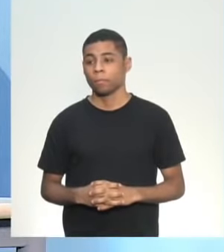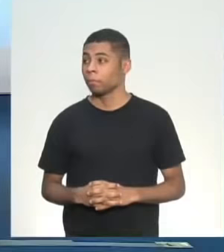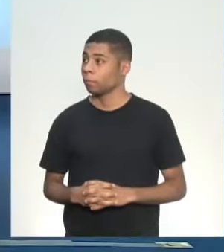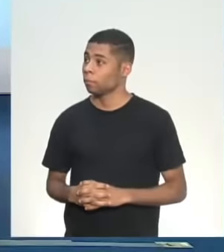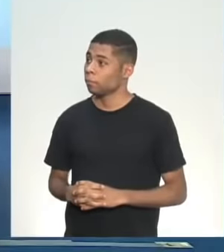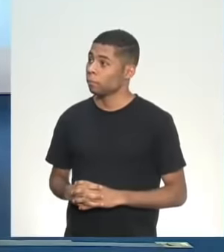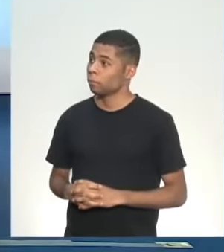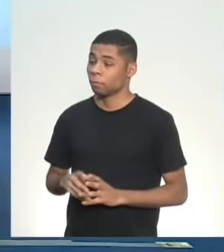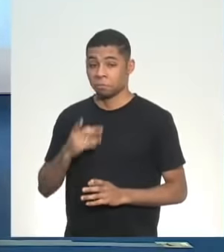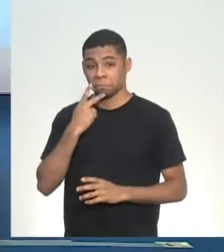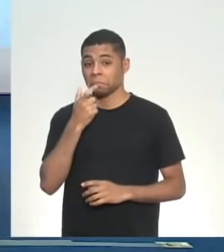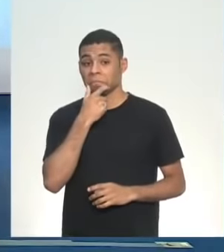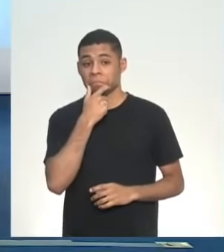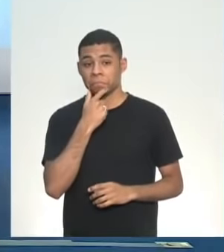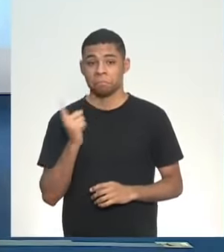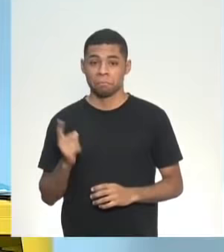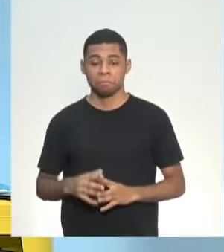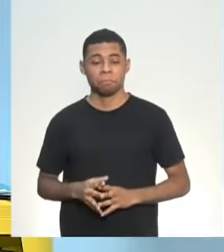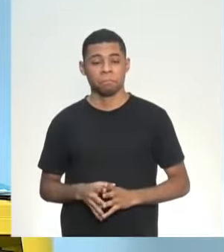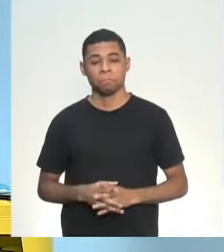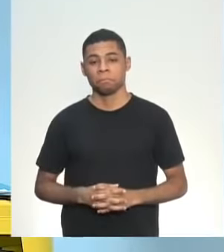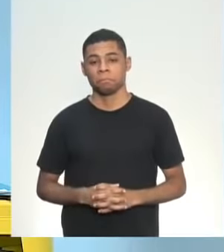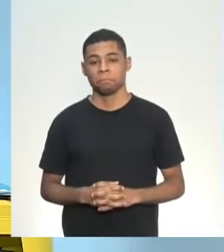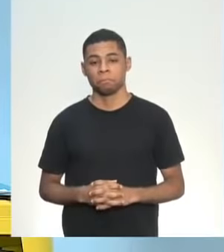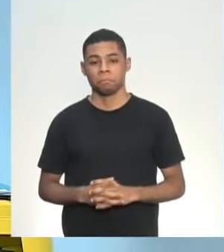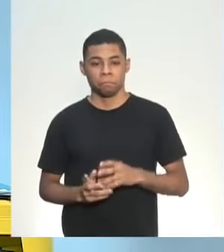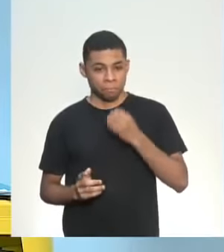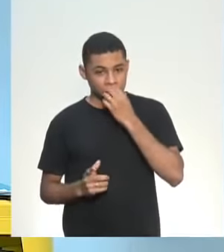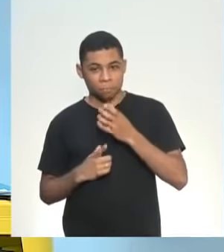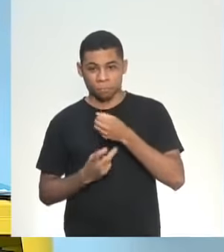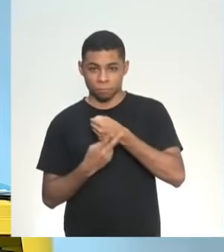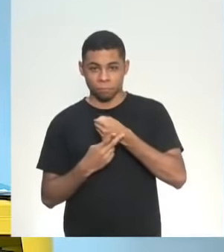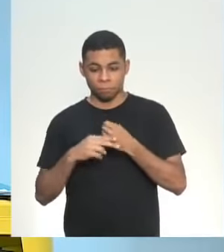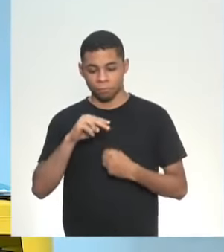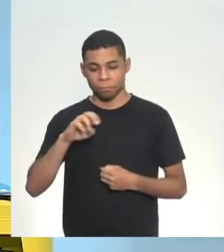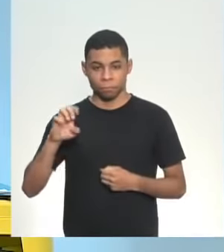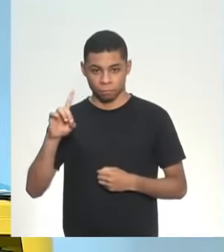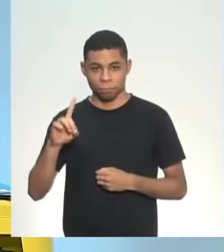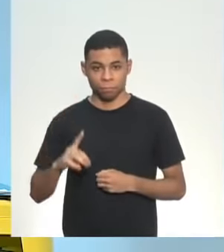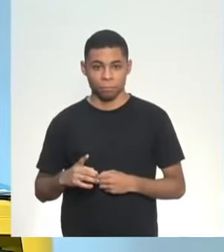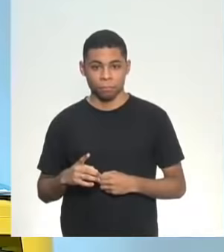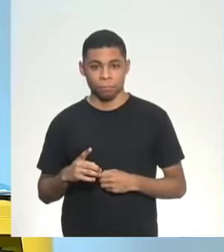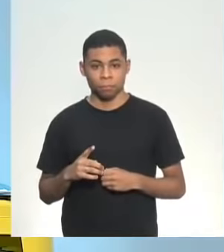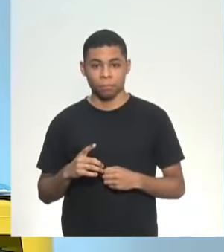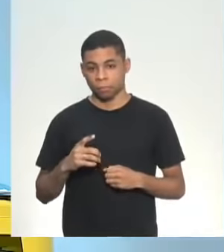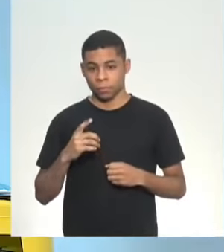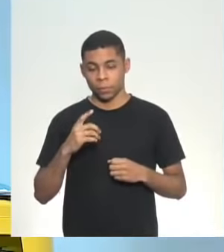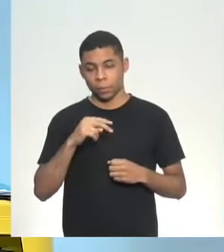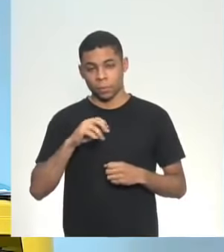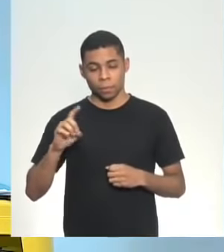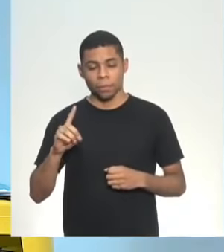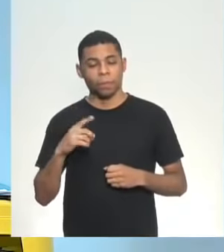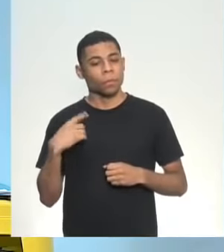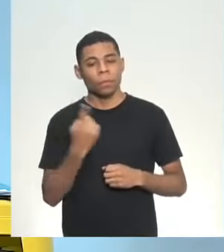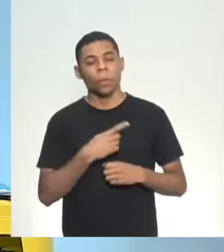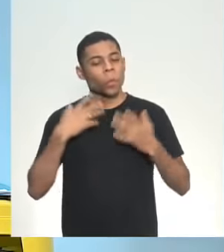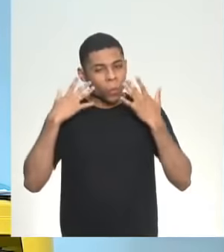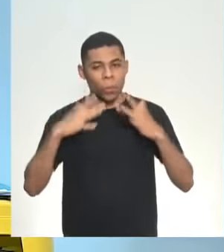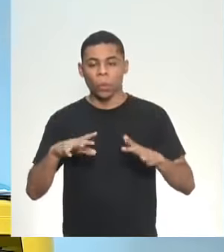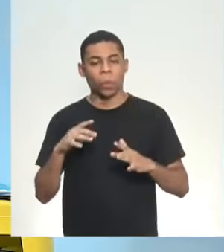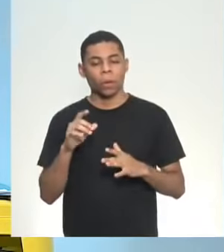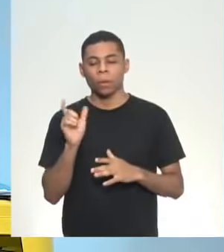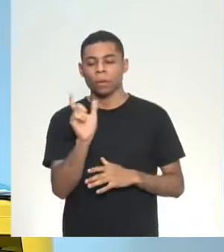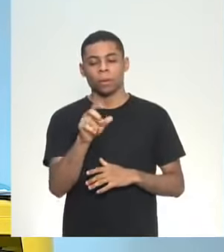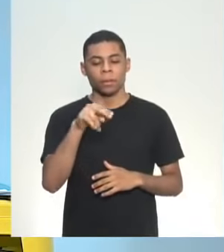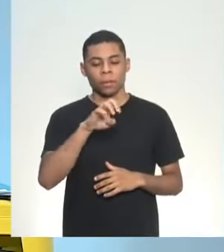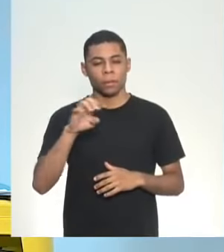falida não pode faz nida veio então a gente tem a isso gerboni dica é um verbo interessante em inglês porque normalmente a gente não coloca esse verbo